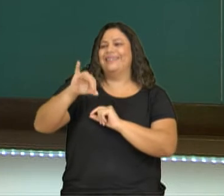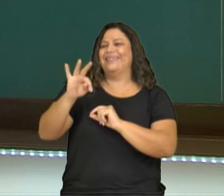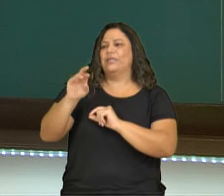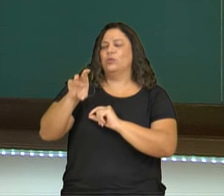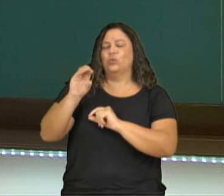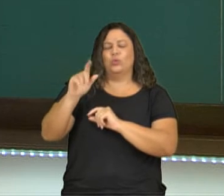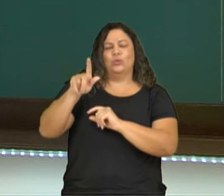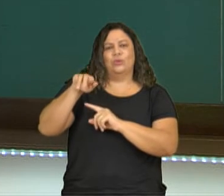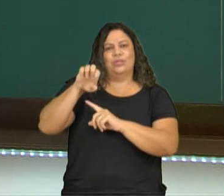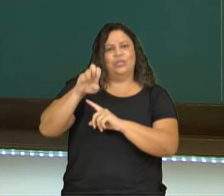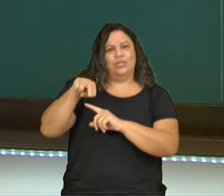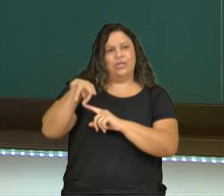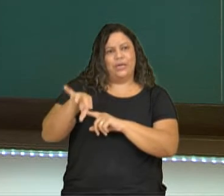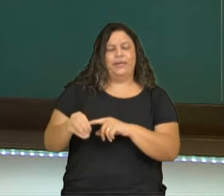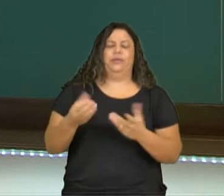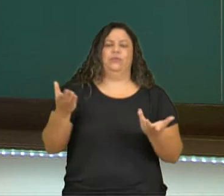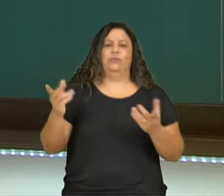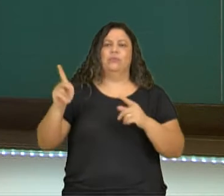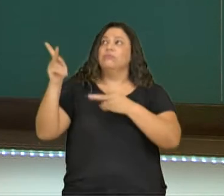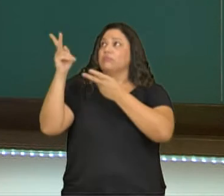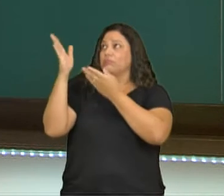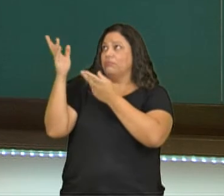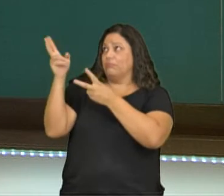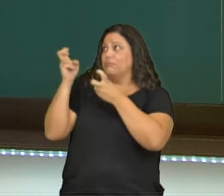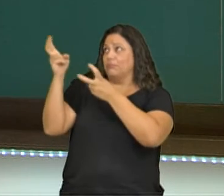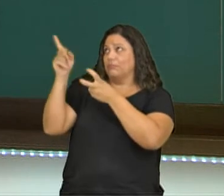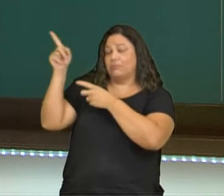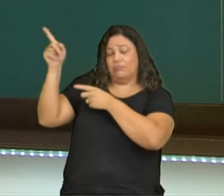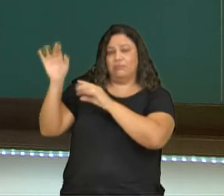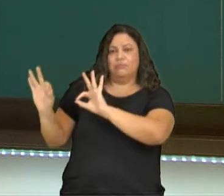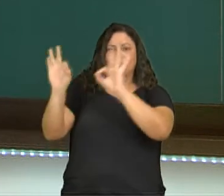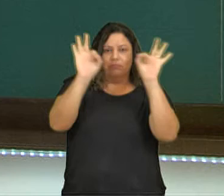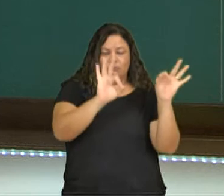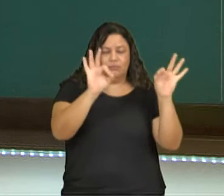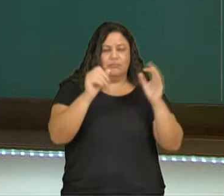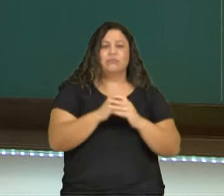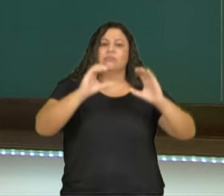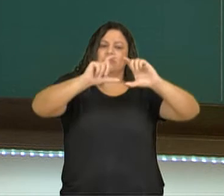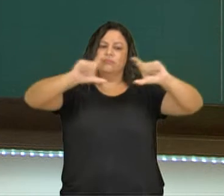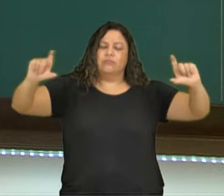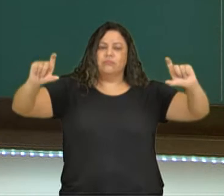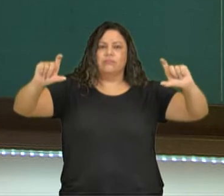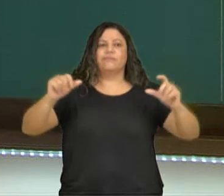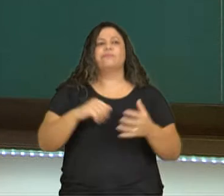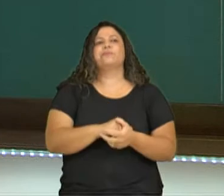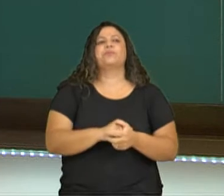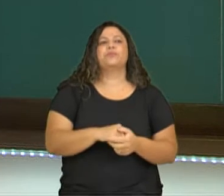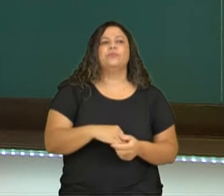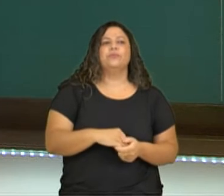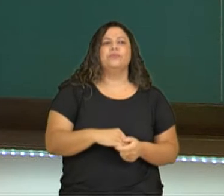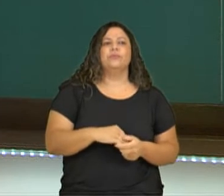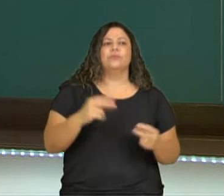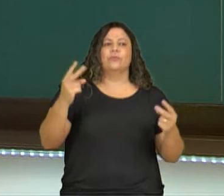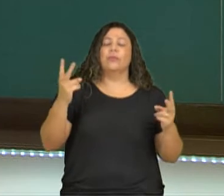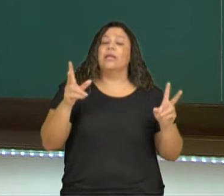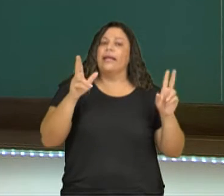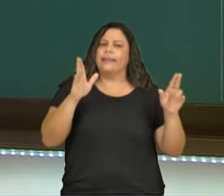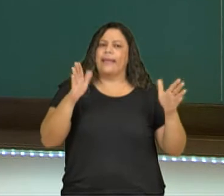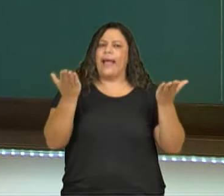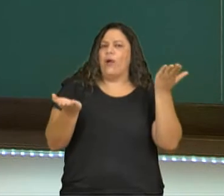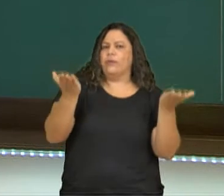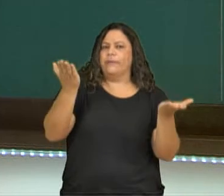moleculares, certo? Primeira coisa que a gente tem que analisar, a equação está balanceada? Ó, 2 nitrogênios para 2